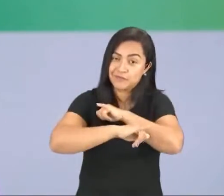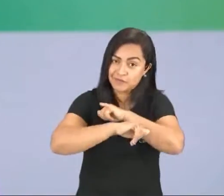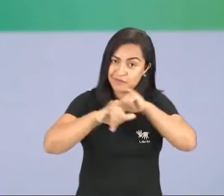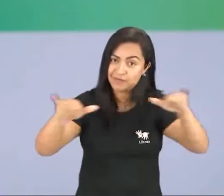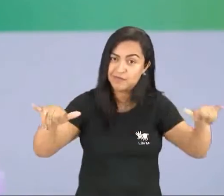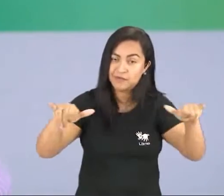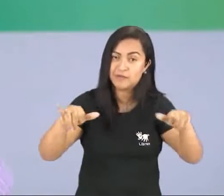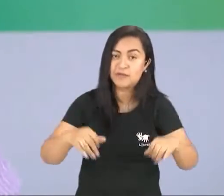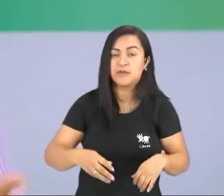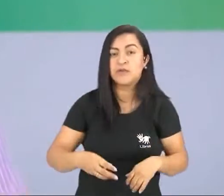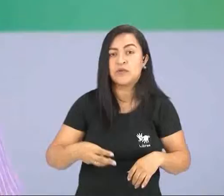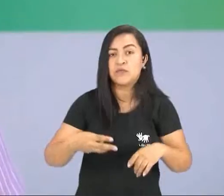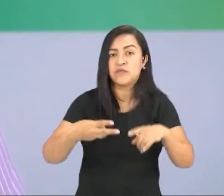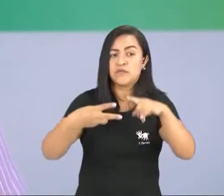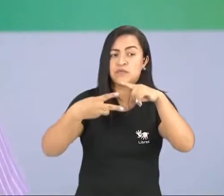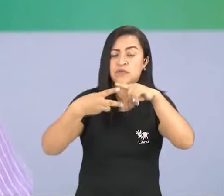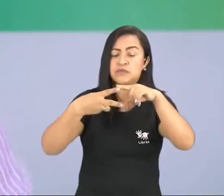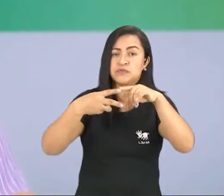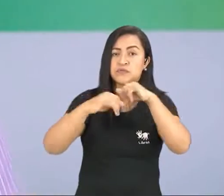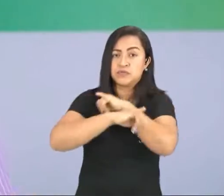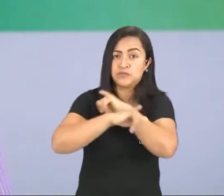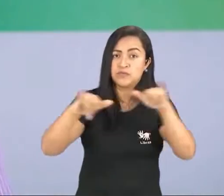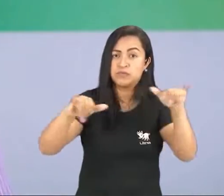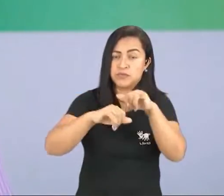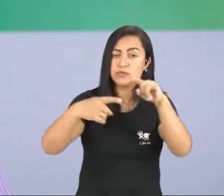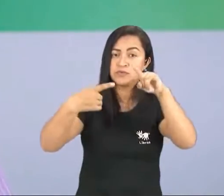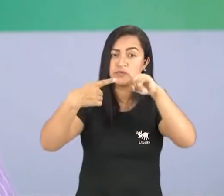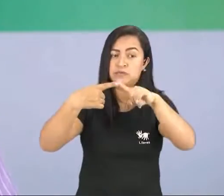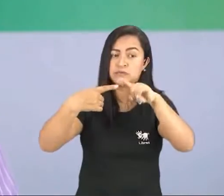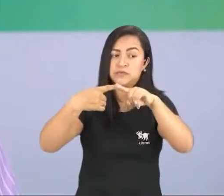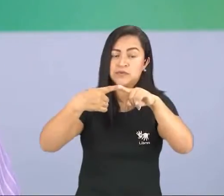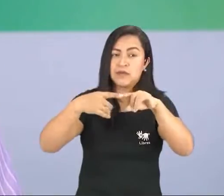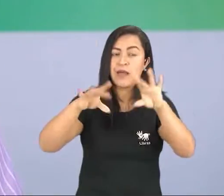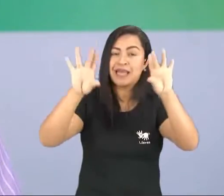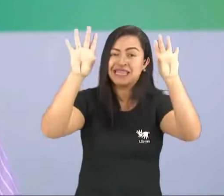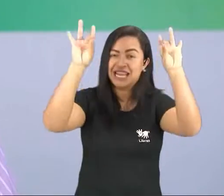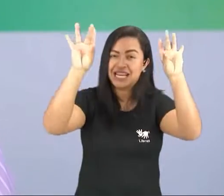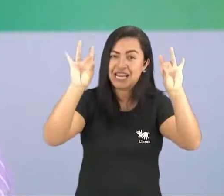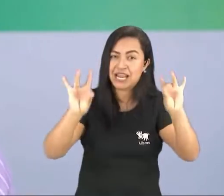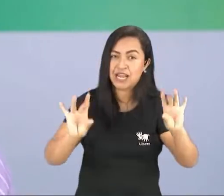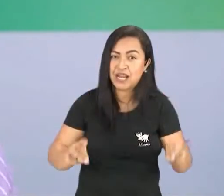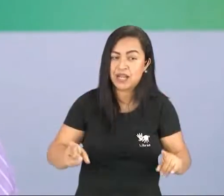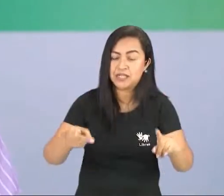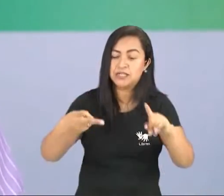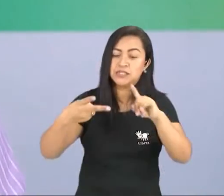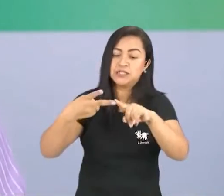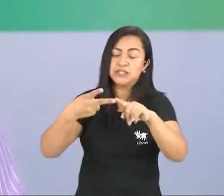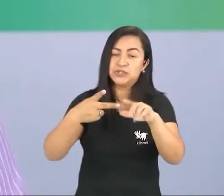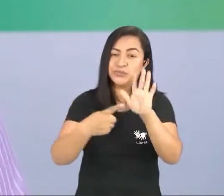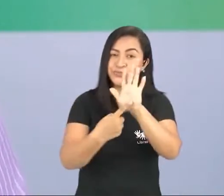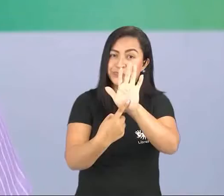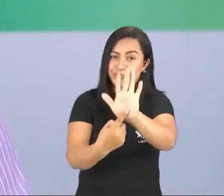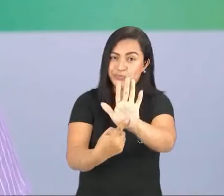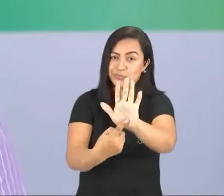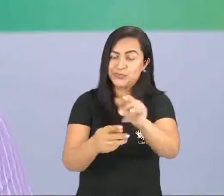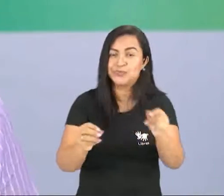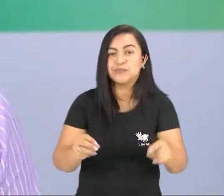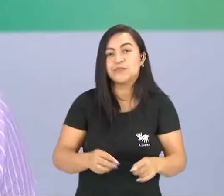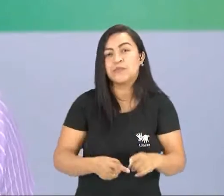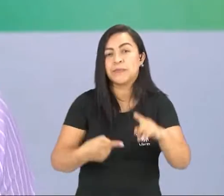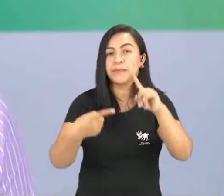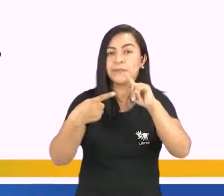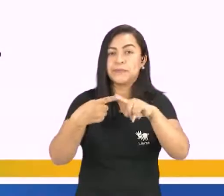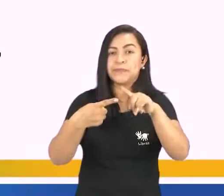textos informativos nós vamos dividir em dois, os descritivos e os expositivos. Bom, primeiro ponto,